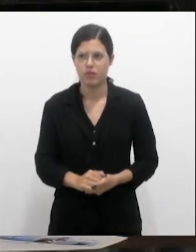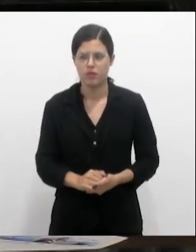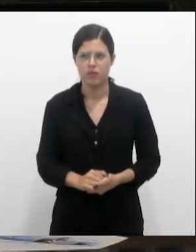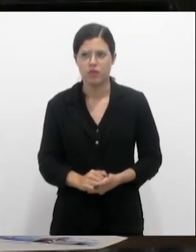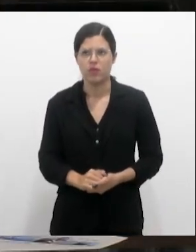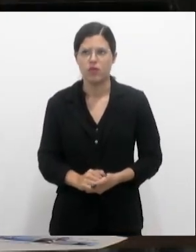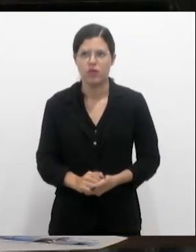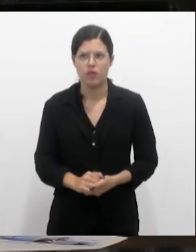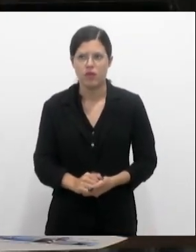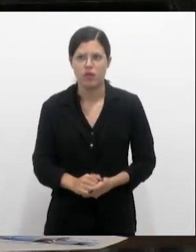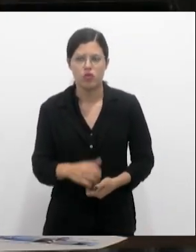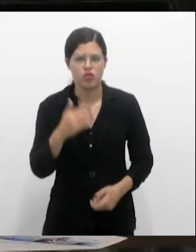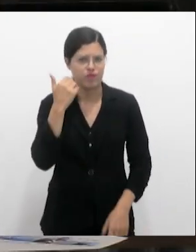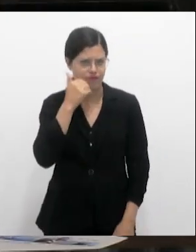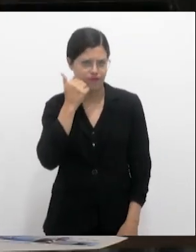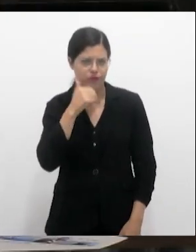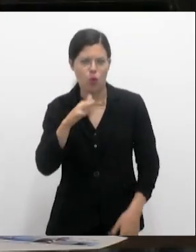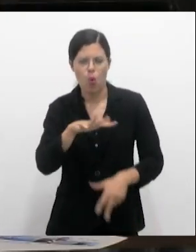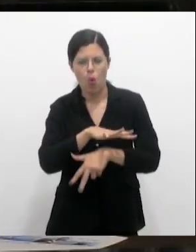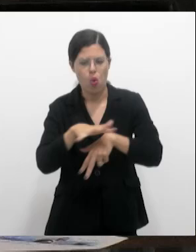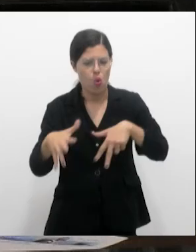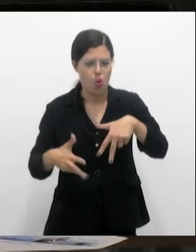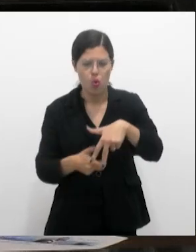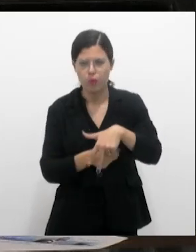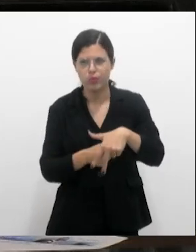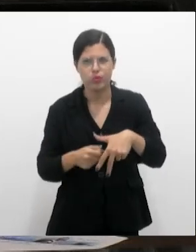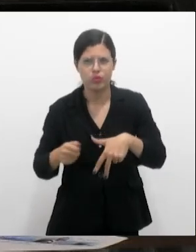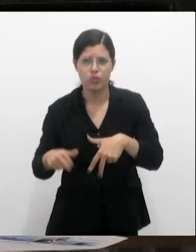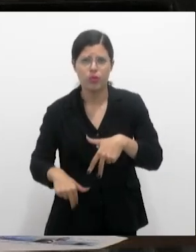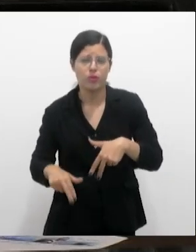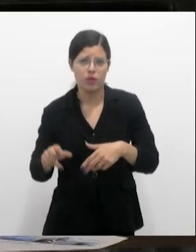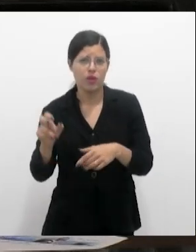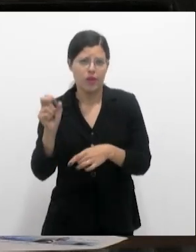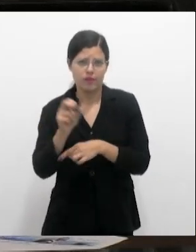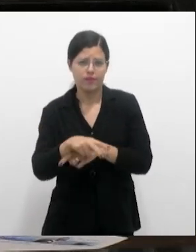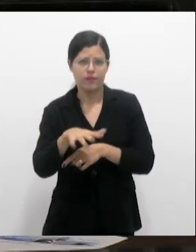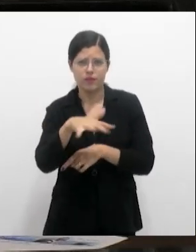de cambalacheiros, de corruptos ocupam a prefeitura de Niterói.